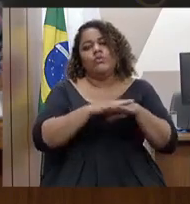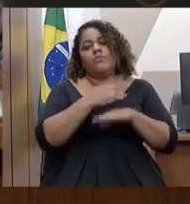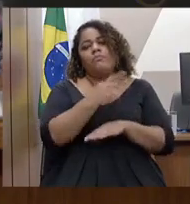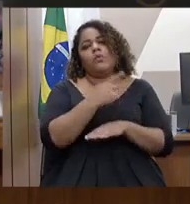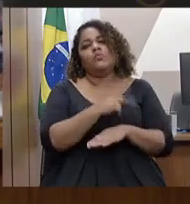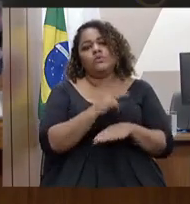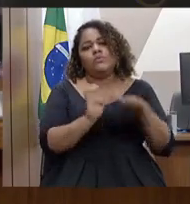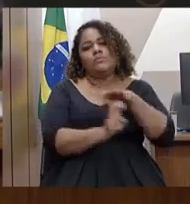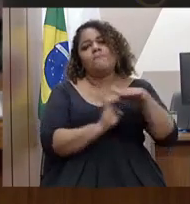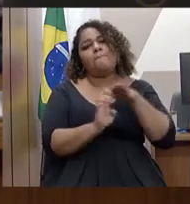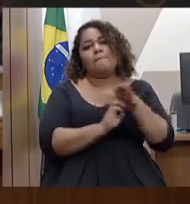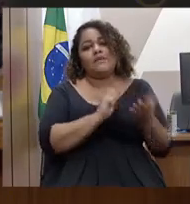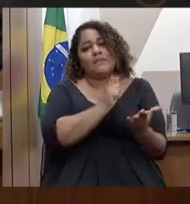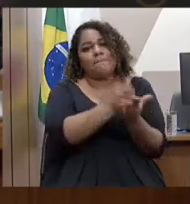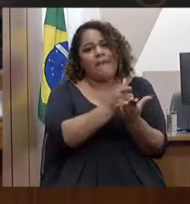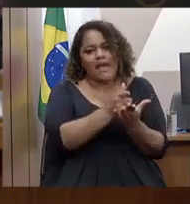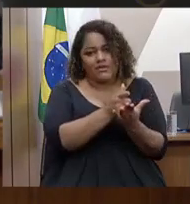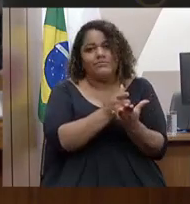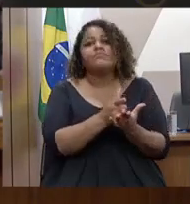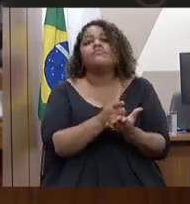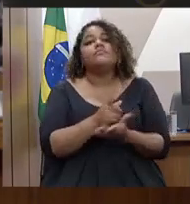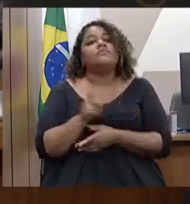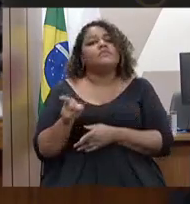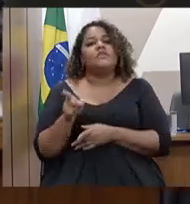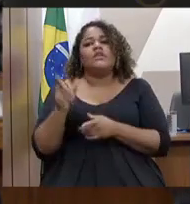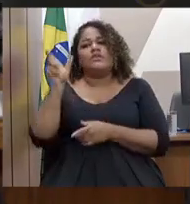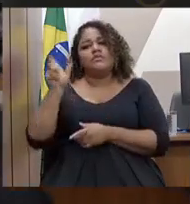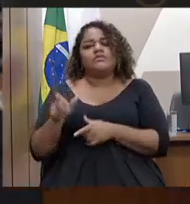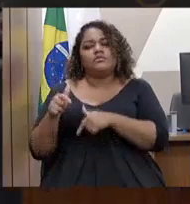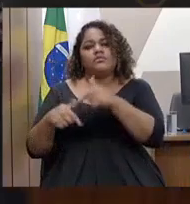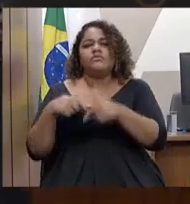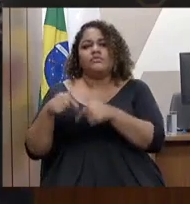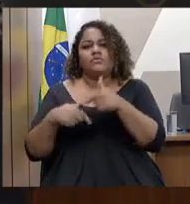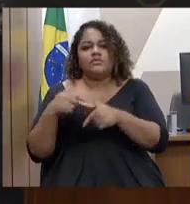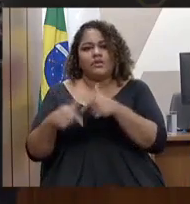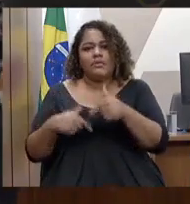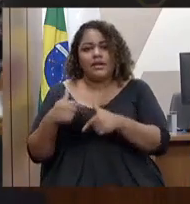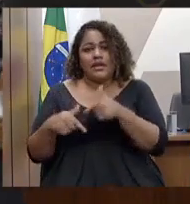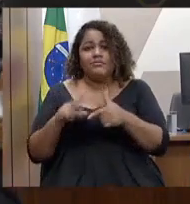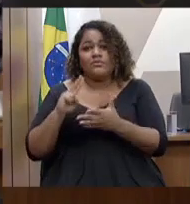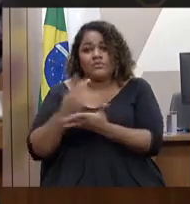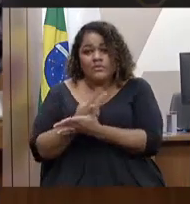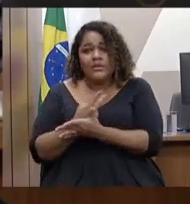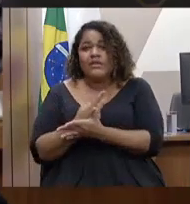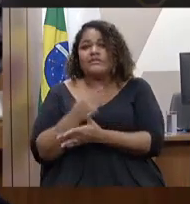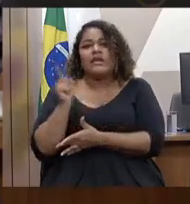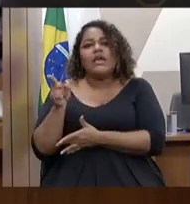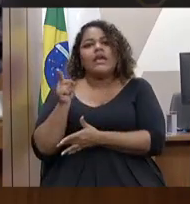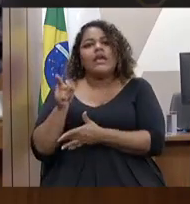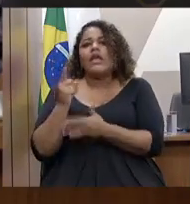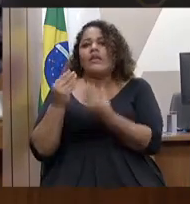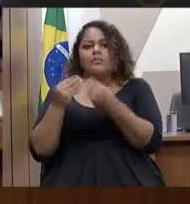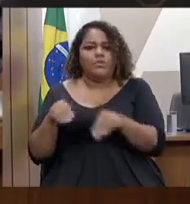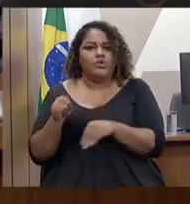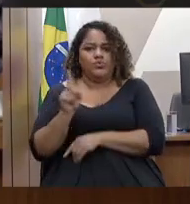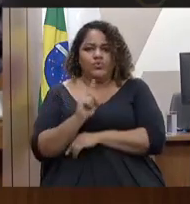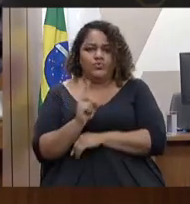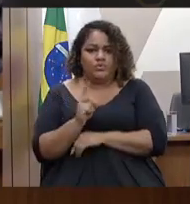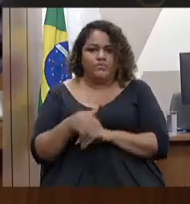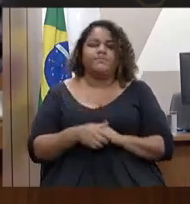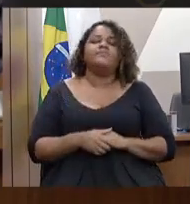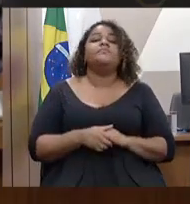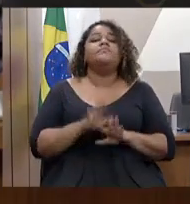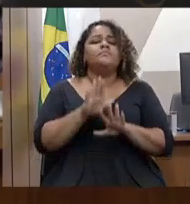está Obrigado quando incorrer em culpa o dólar agora vou pedir licença para vocês para falar um pouquinho sobre a